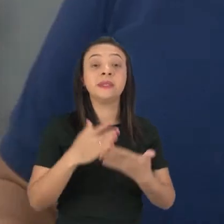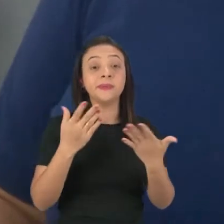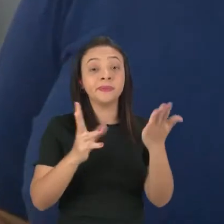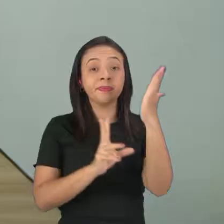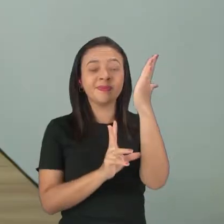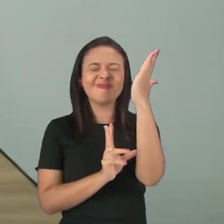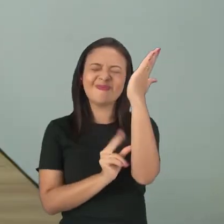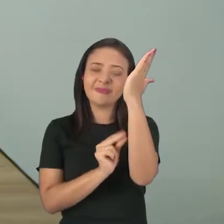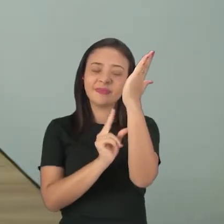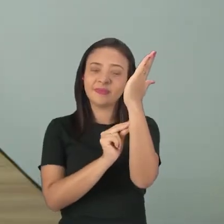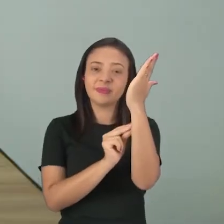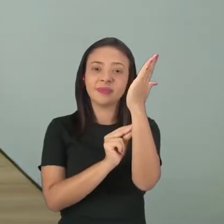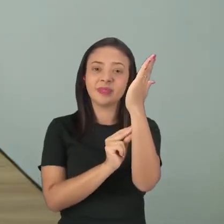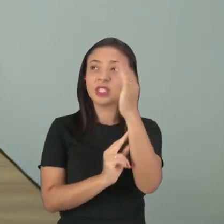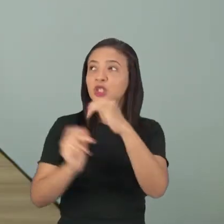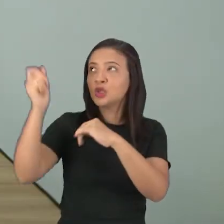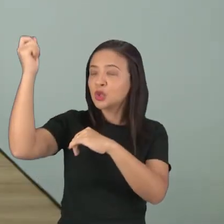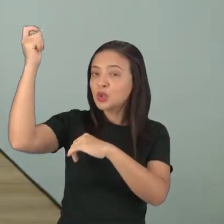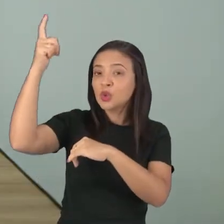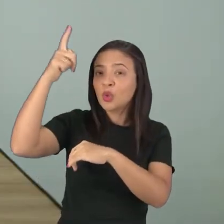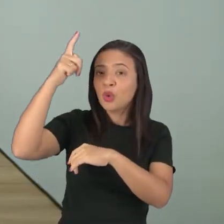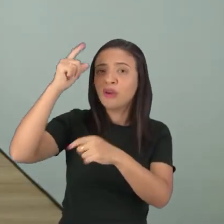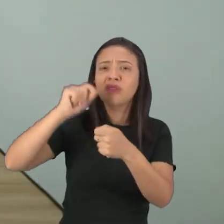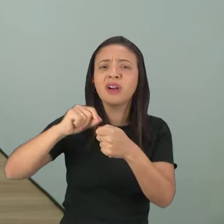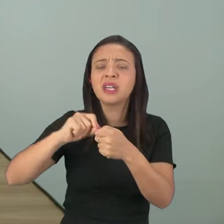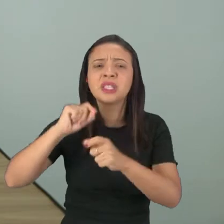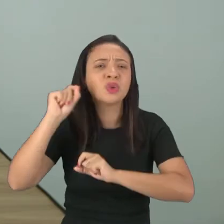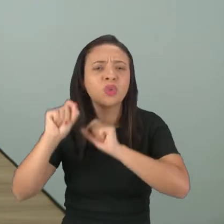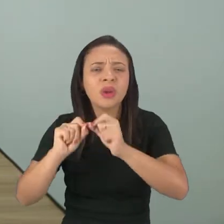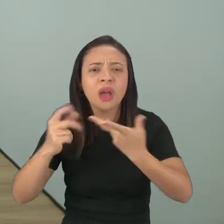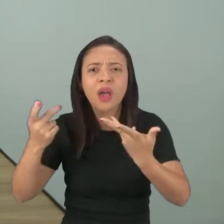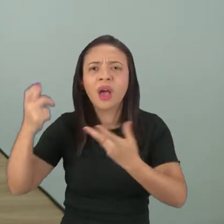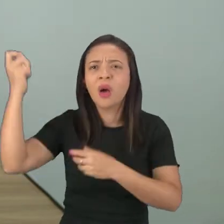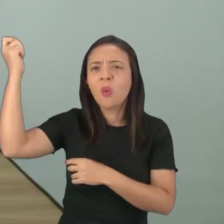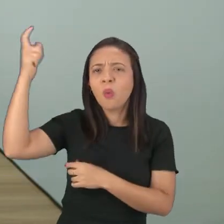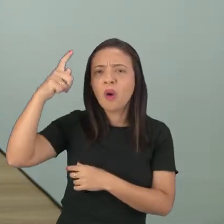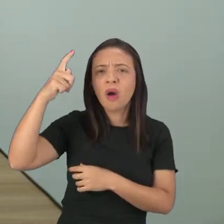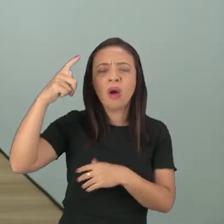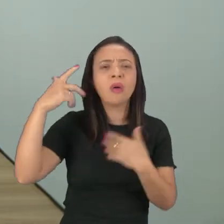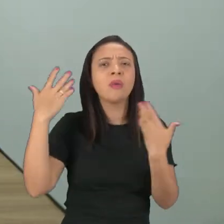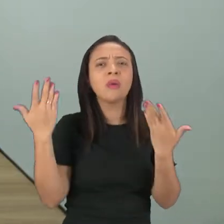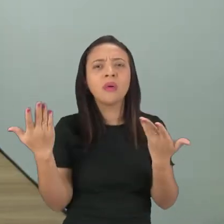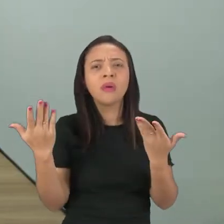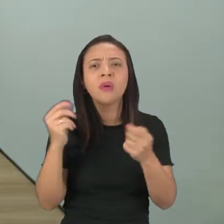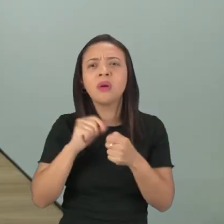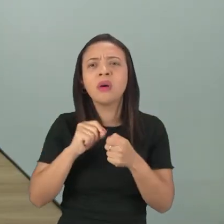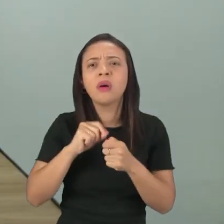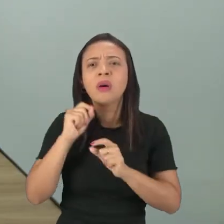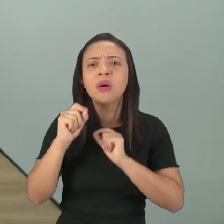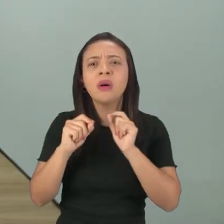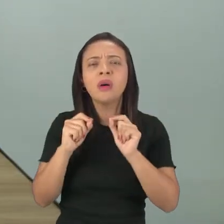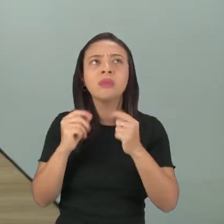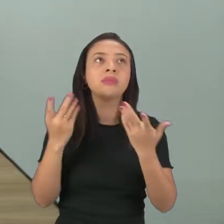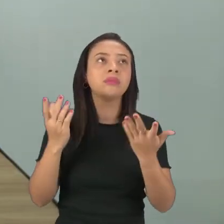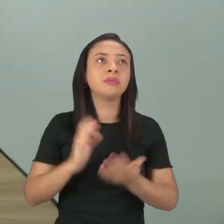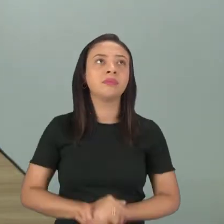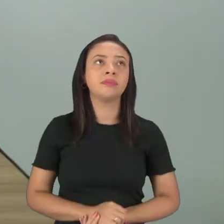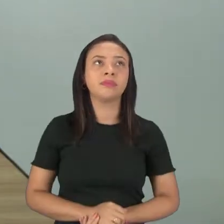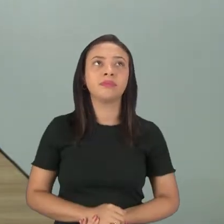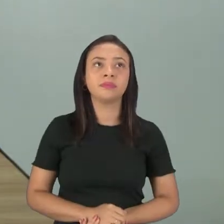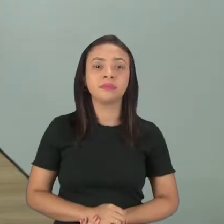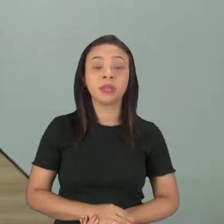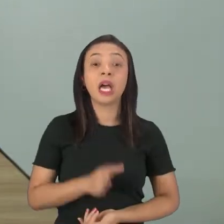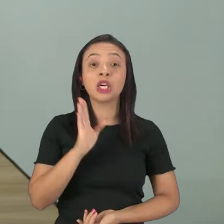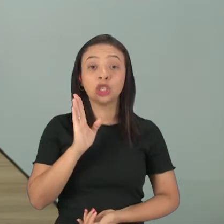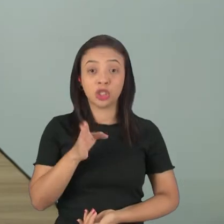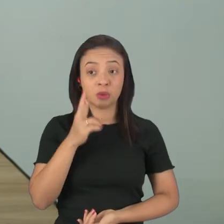todo o verão ela passou todo o verão fazendo o quê gente vocês sabem sabem a gente já